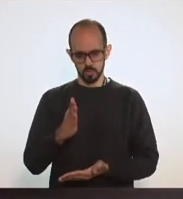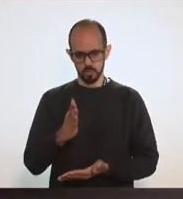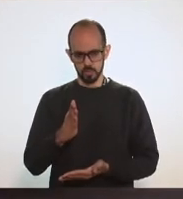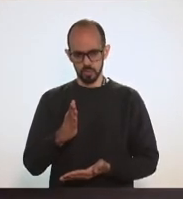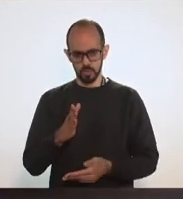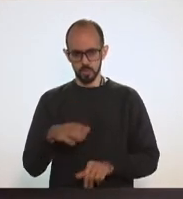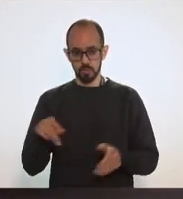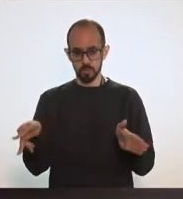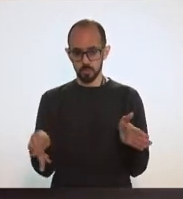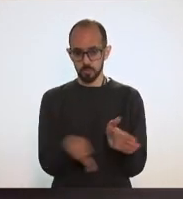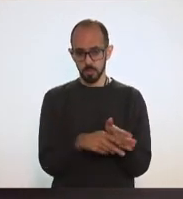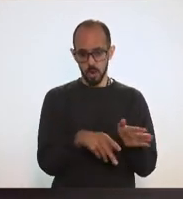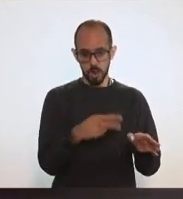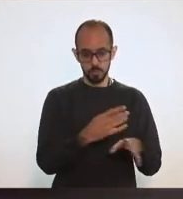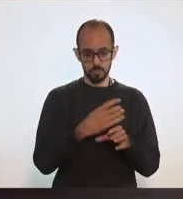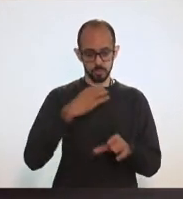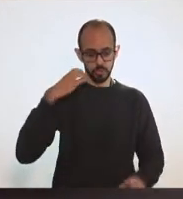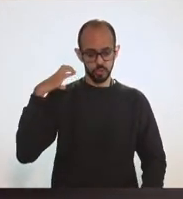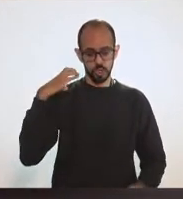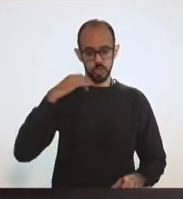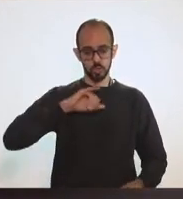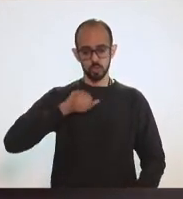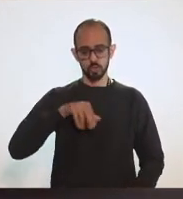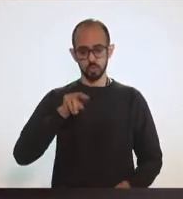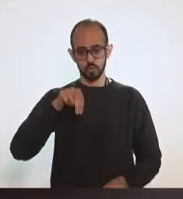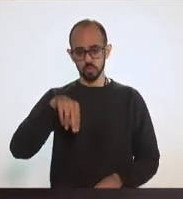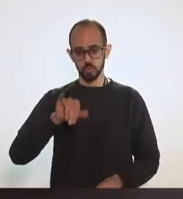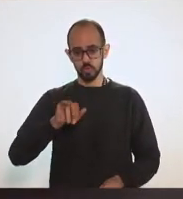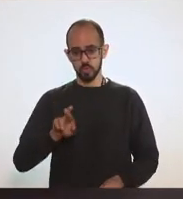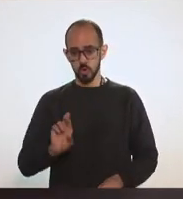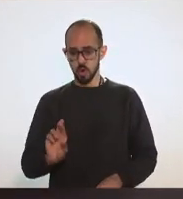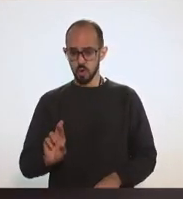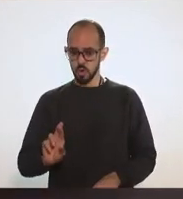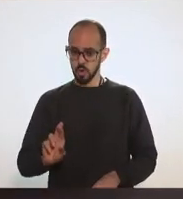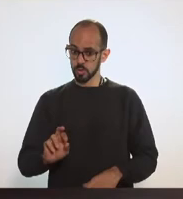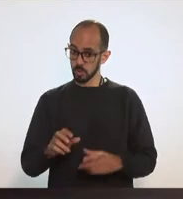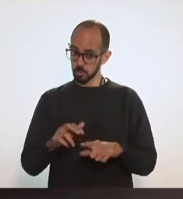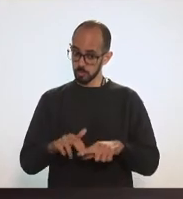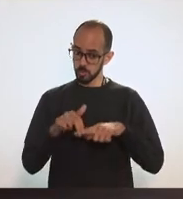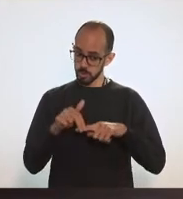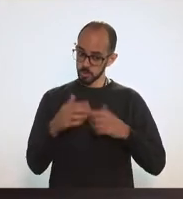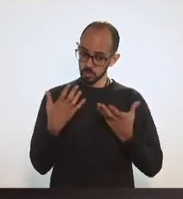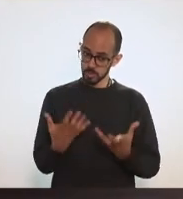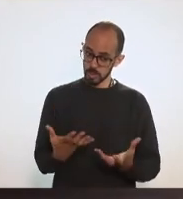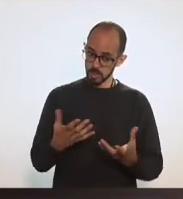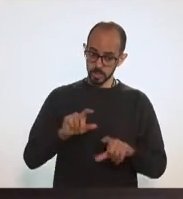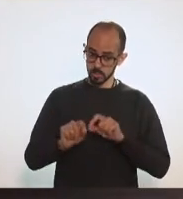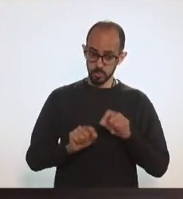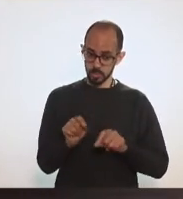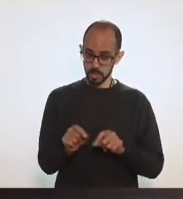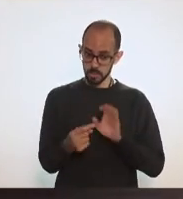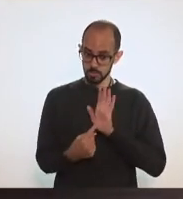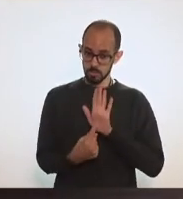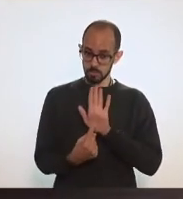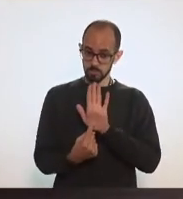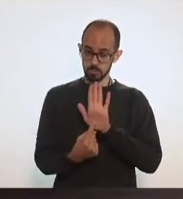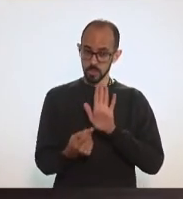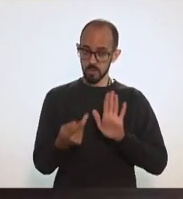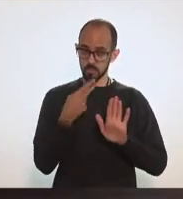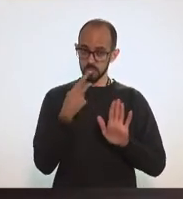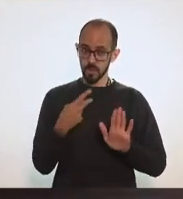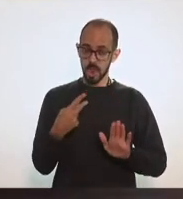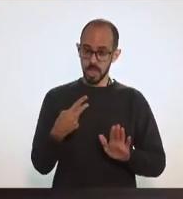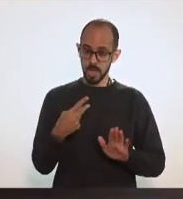do engenheiro júnior, né? Então, eu queria só exaurir isso e também, seguindo essa